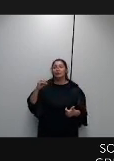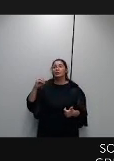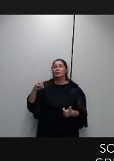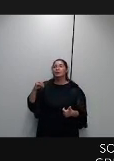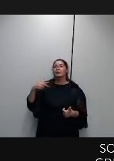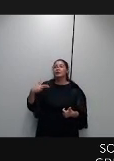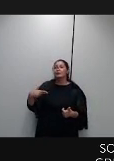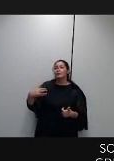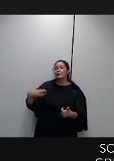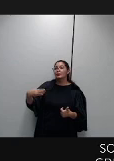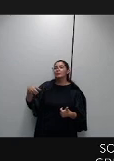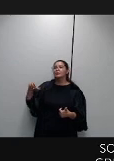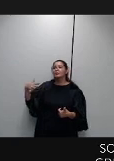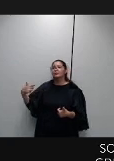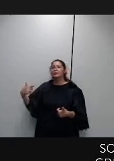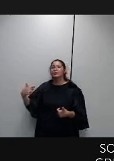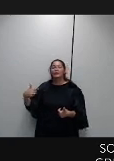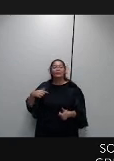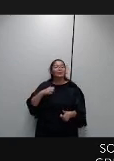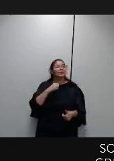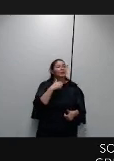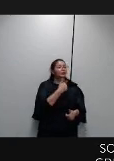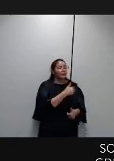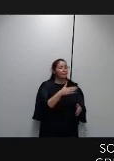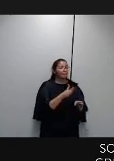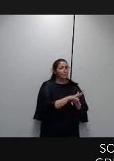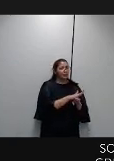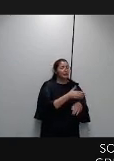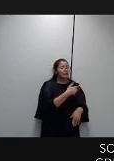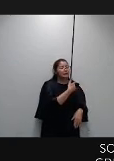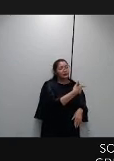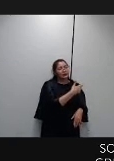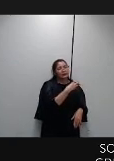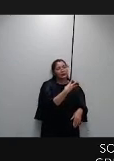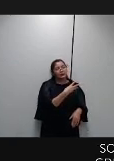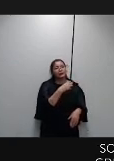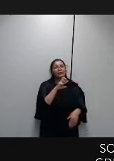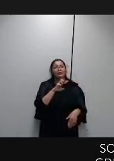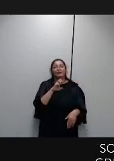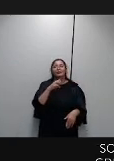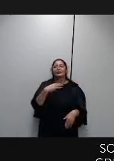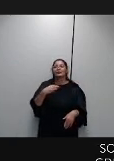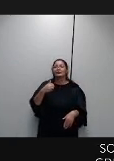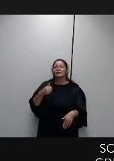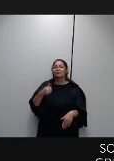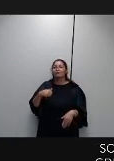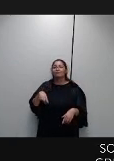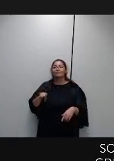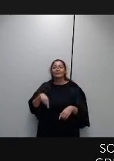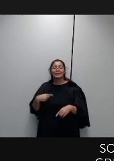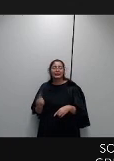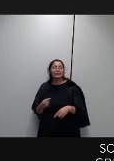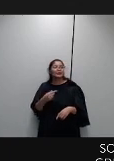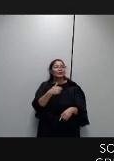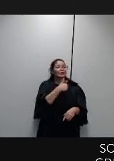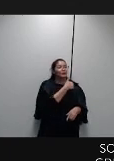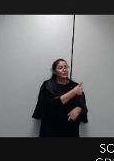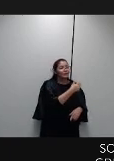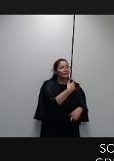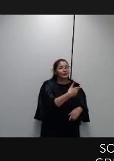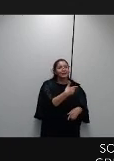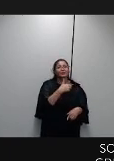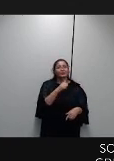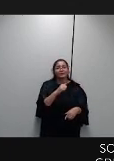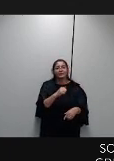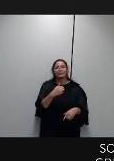aresp 13:35 936 e os embargos de declaração no aresp 12732 um relatoria do ministro